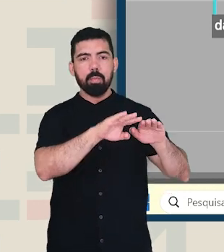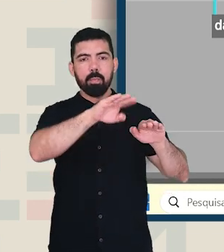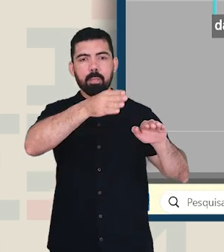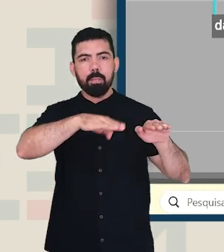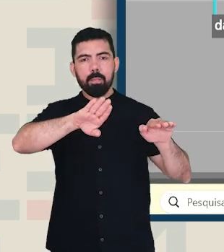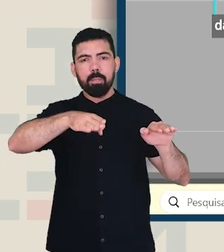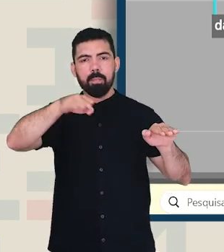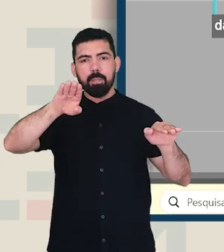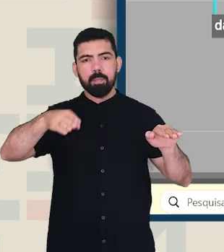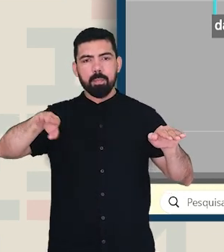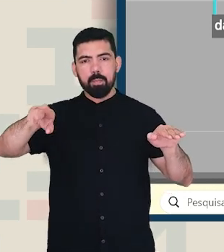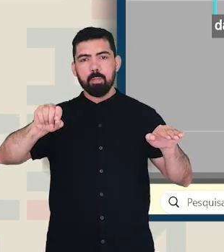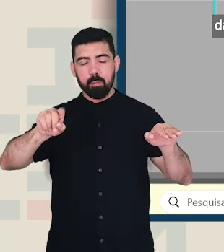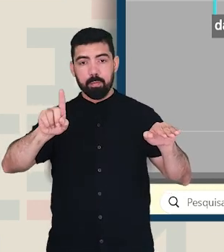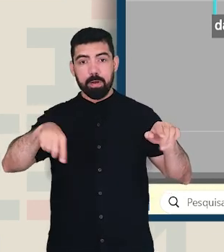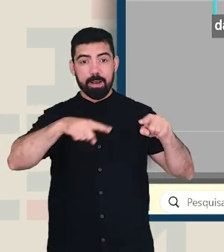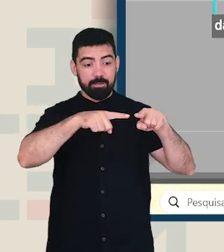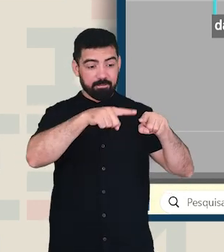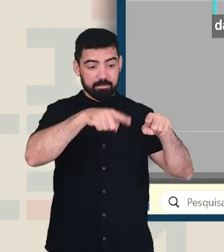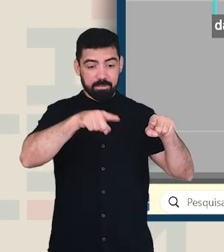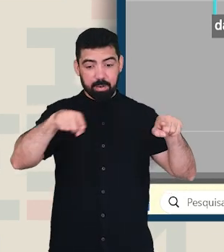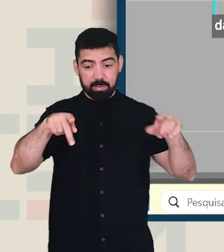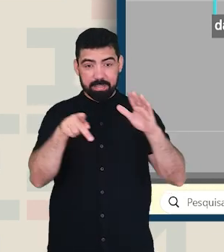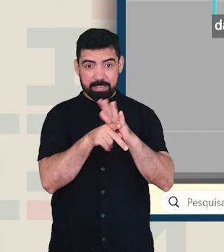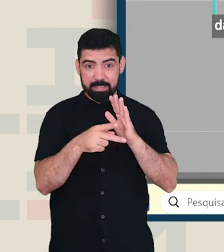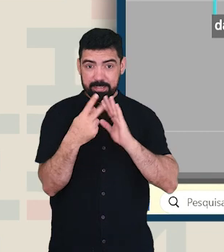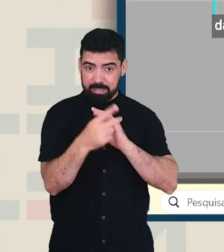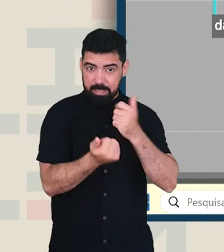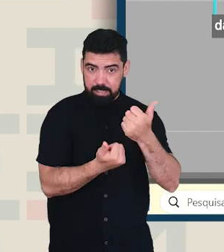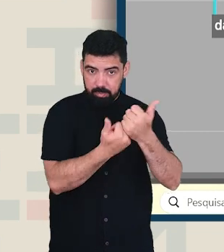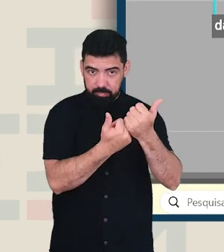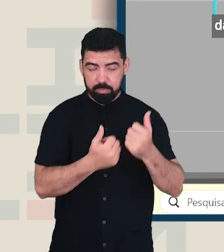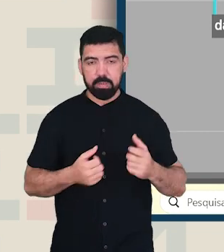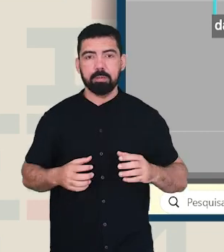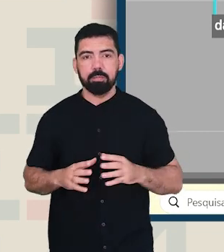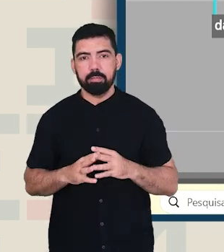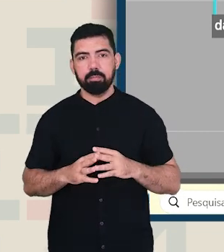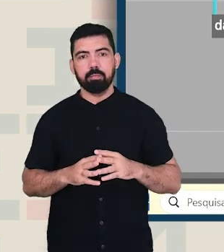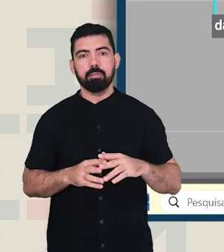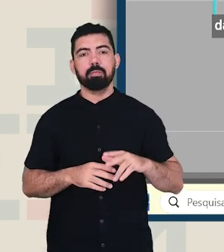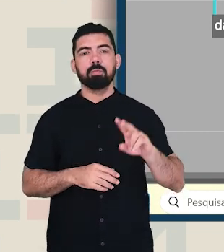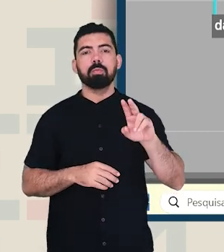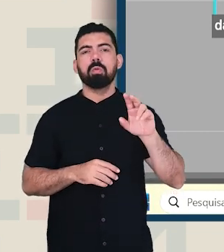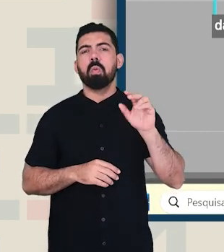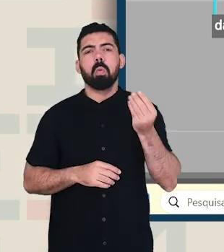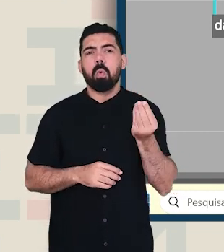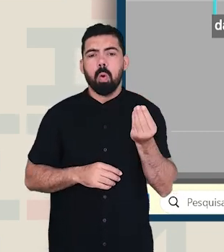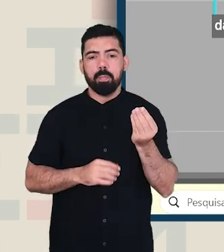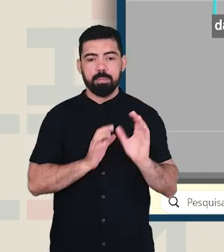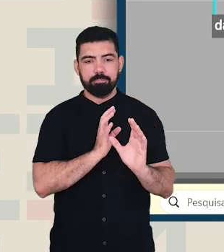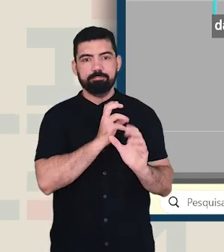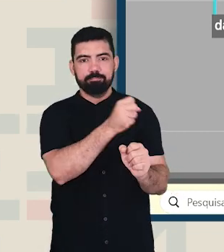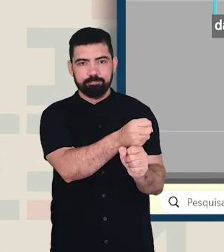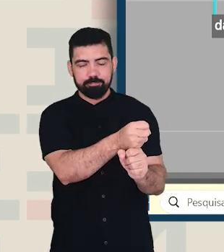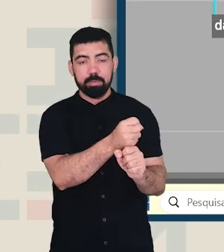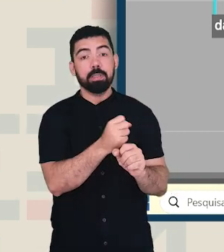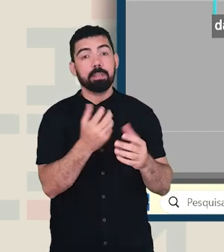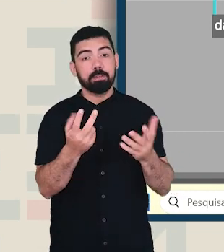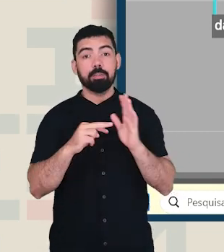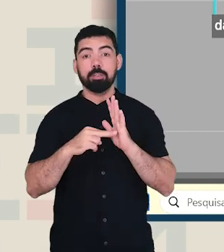modulando o que será a frequência desse oscilador por uma suma. Estamos sumando